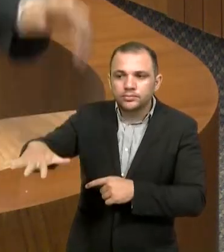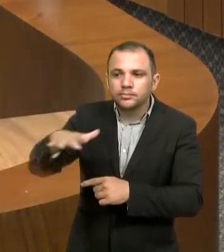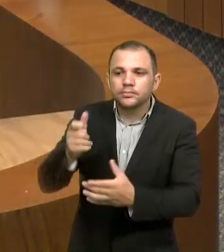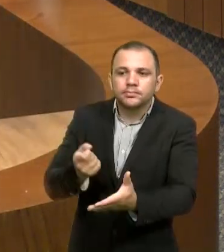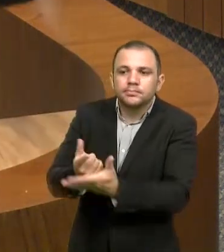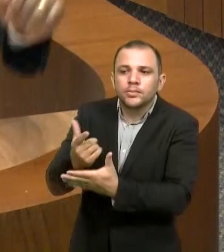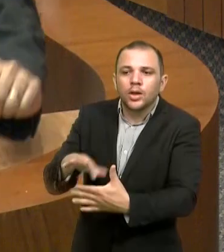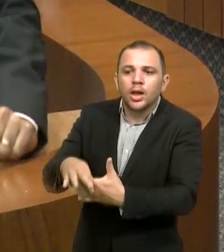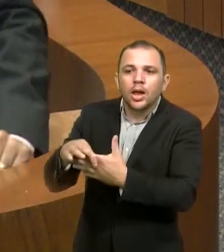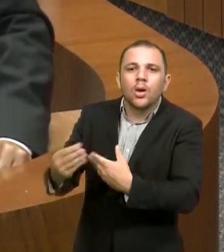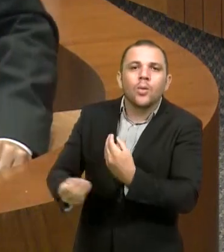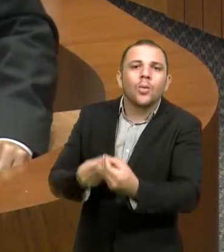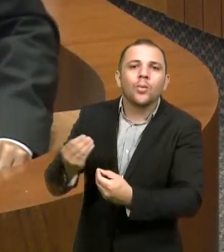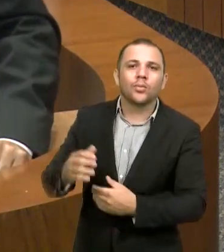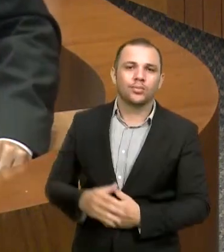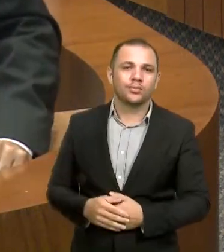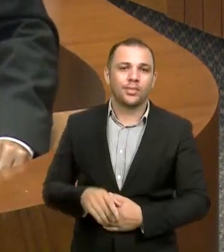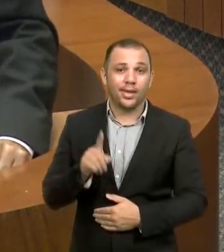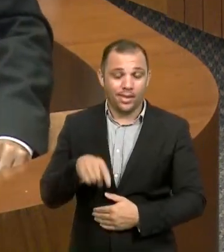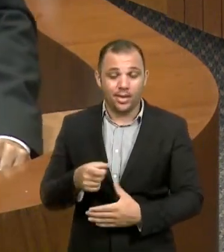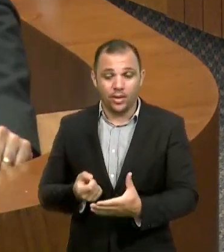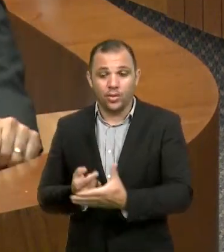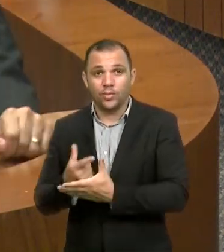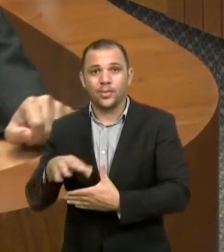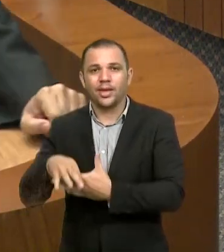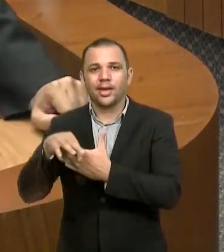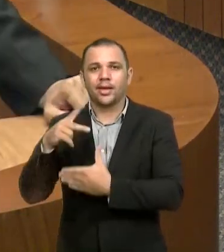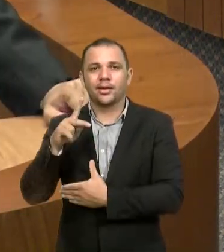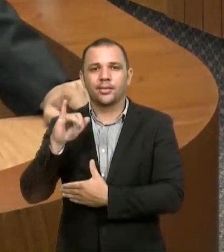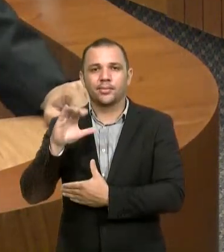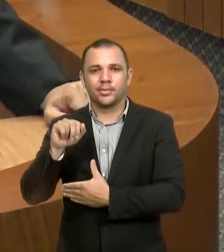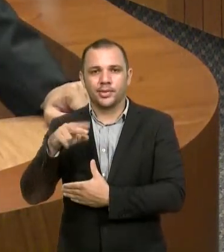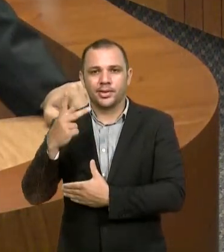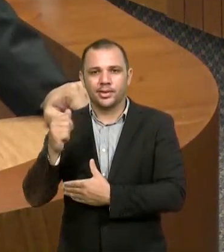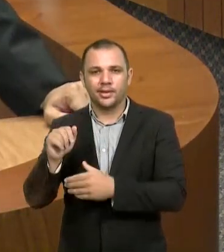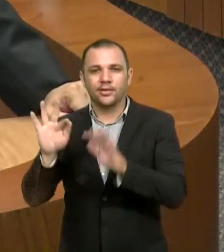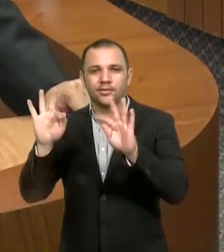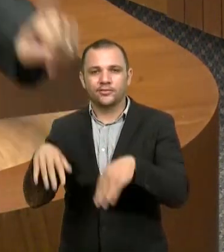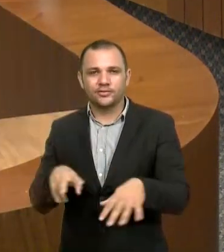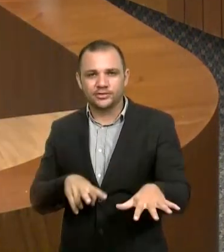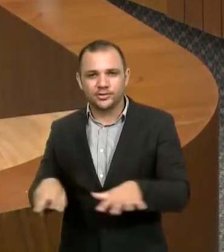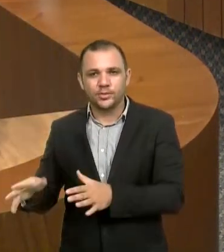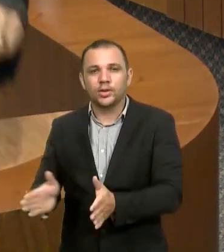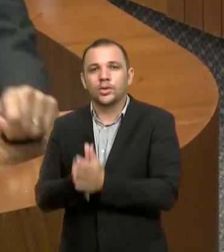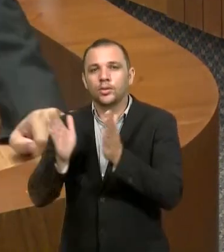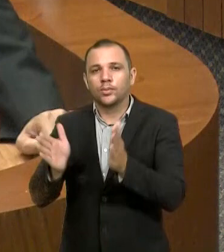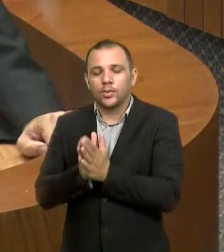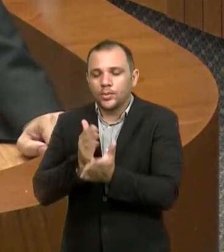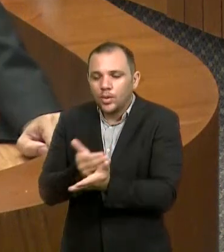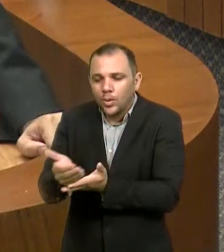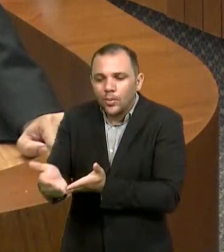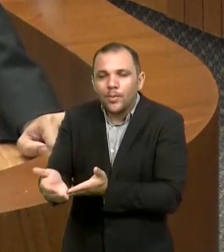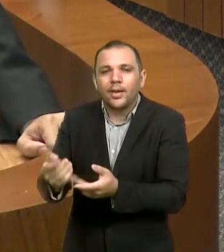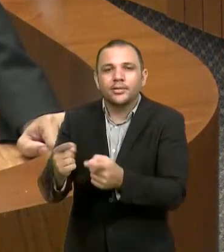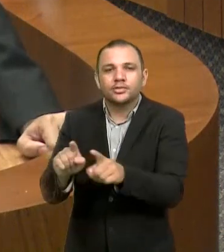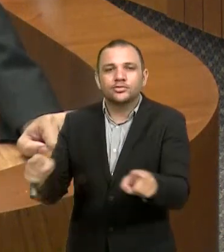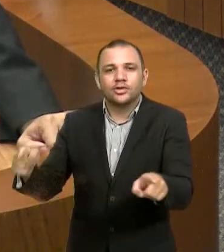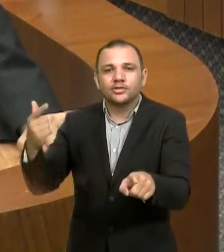É aquela picanha no fim de semana que o pobre começa a poder fazer seu churrasco de novo, porque o preço da carne baixou.